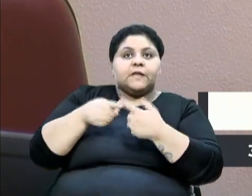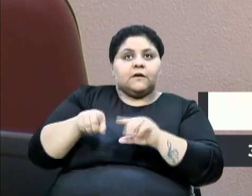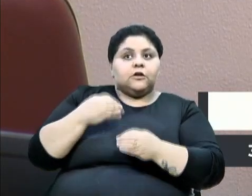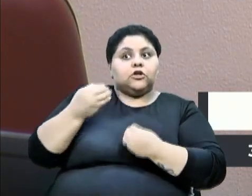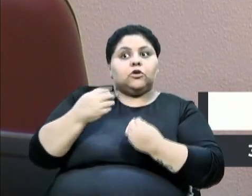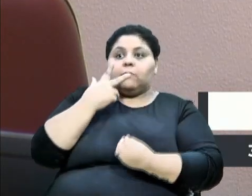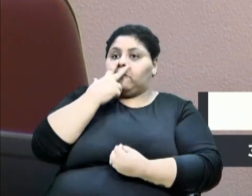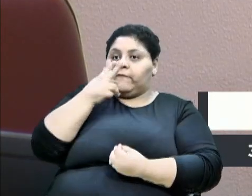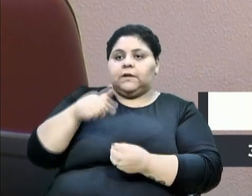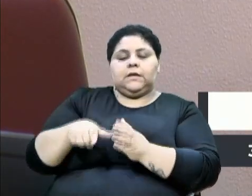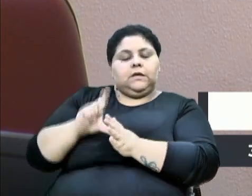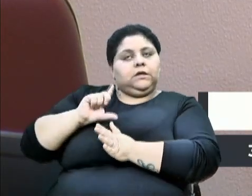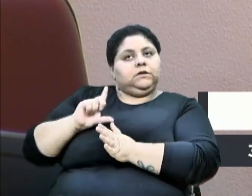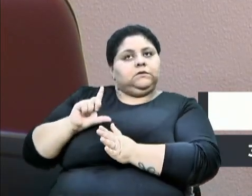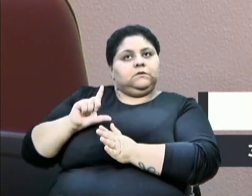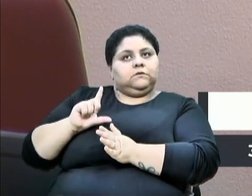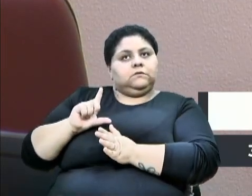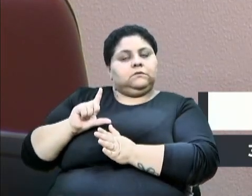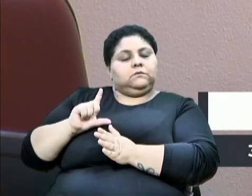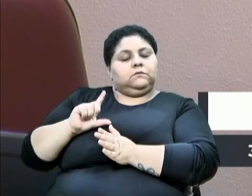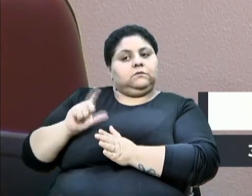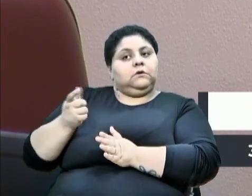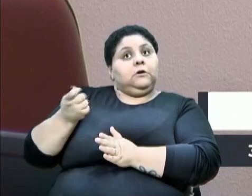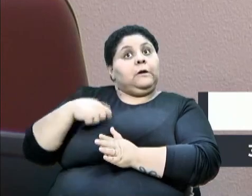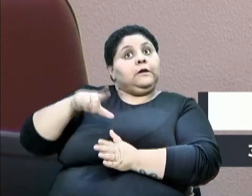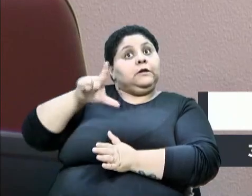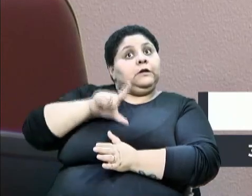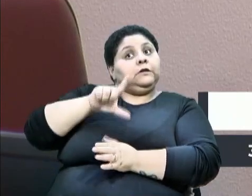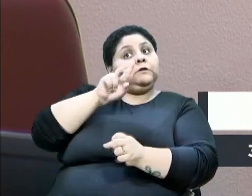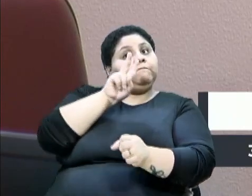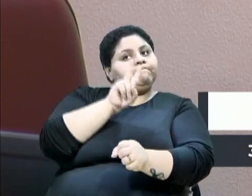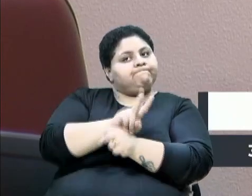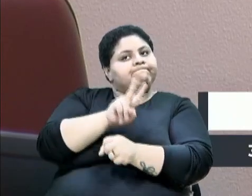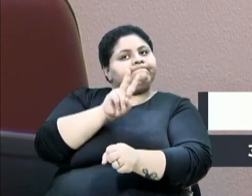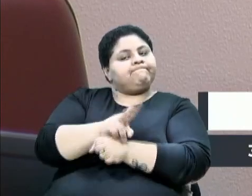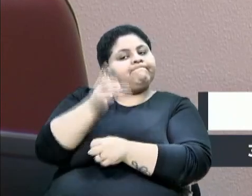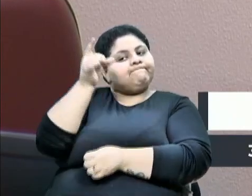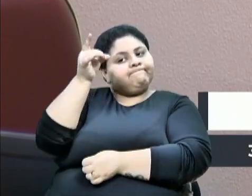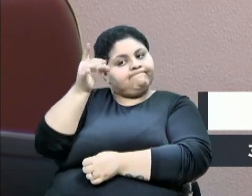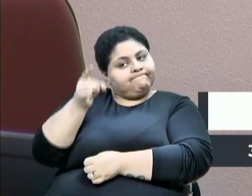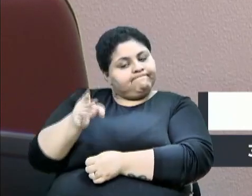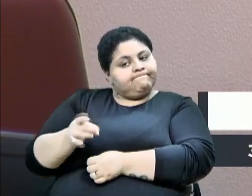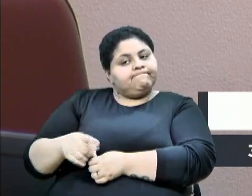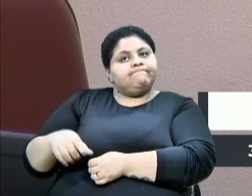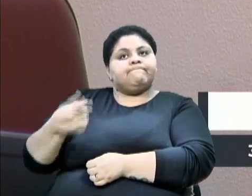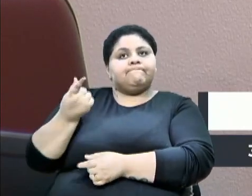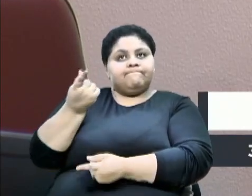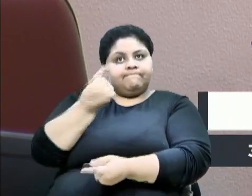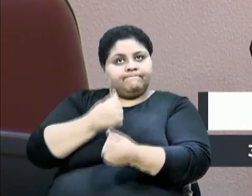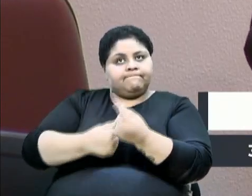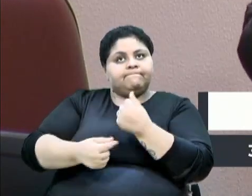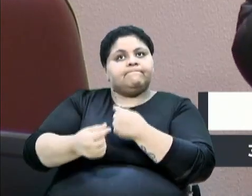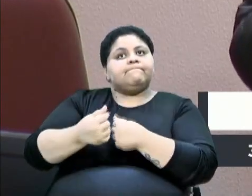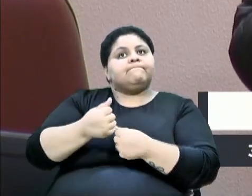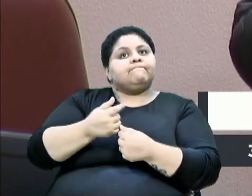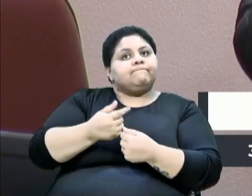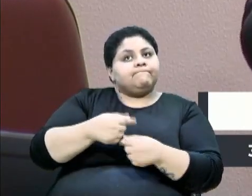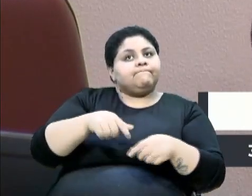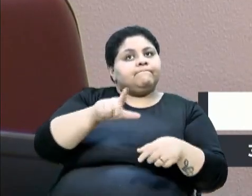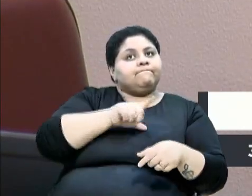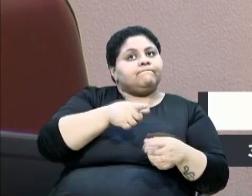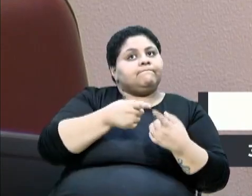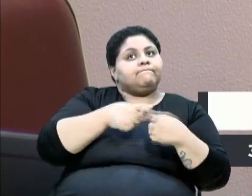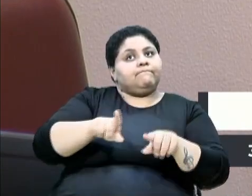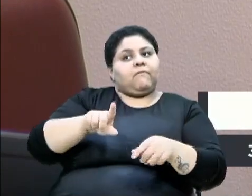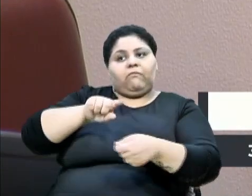esses dias atrás, tem que ter um cuidado especial, que dinheiro às vezes tem, mas pode ser mal gasto. Aí não